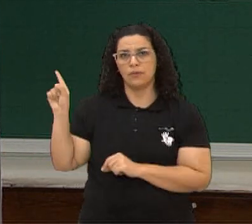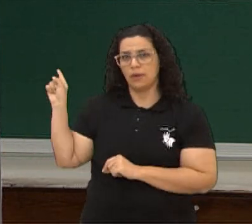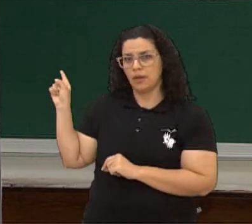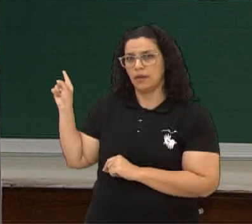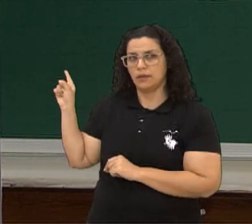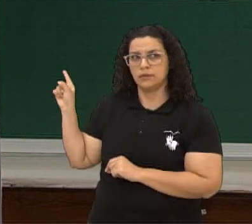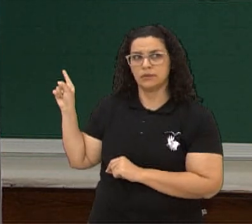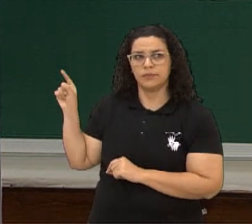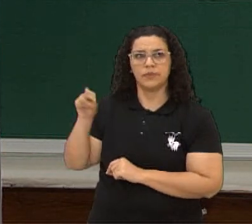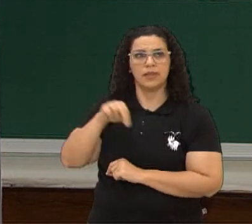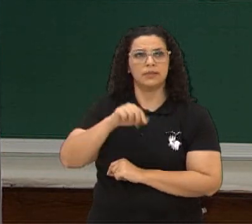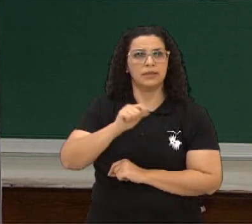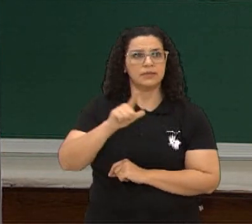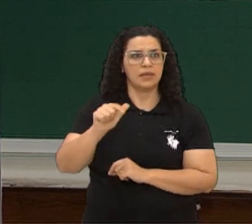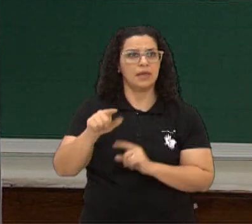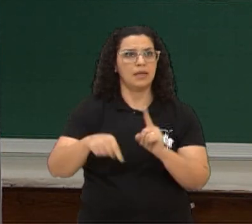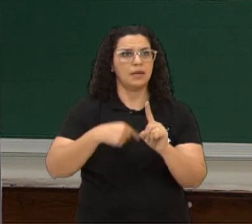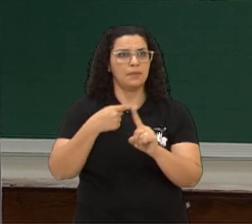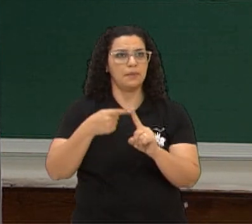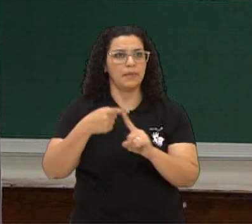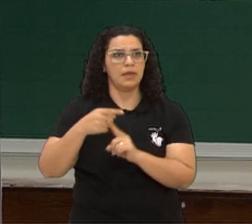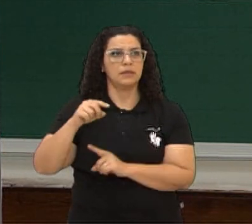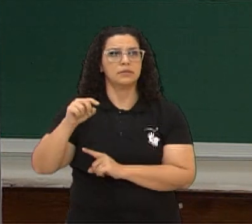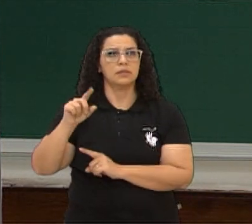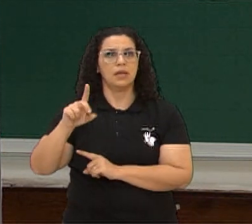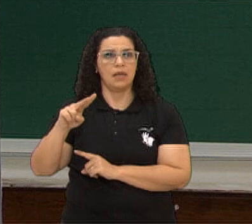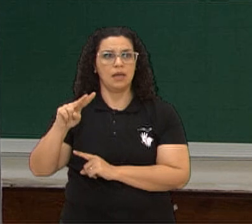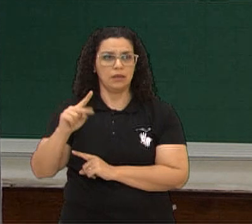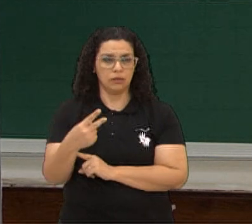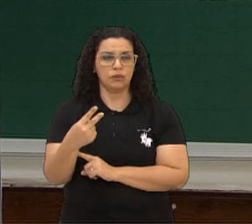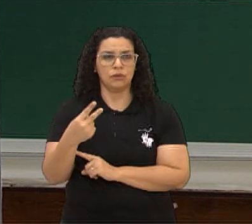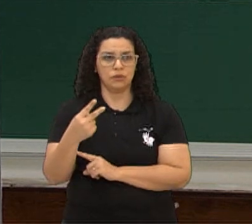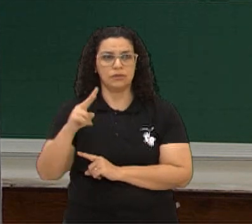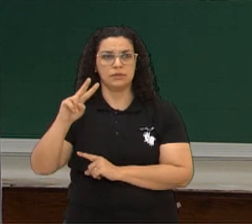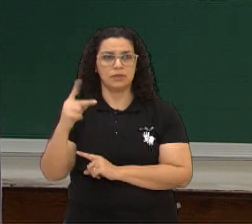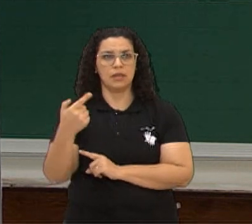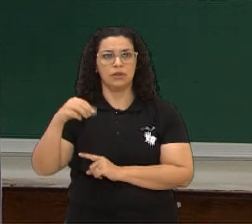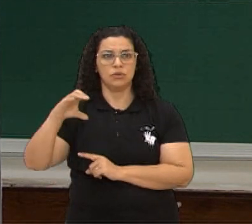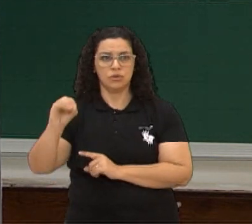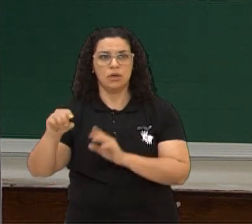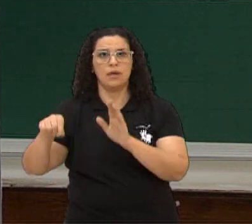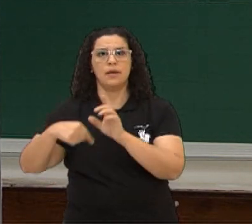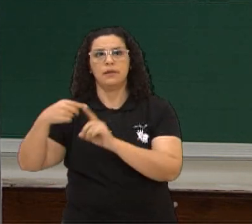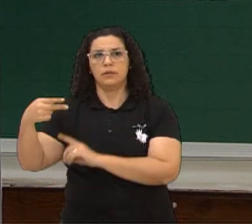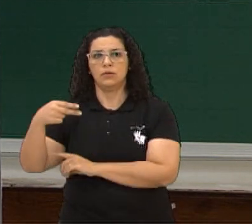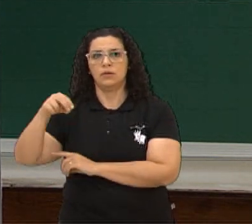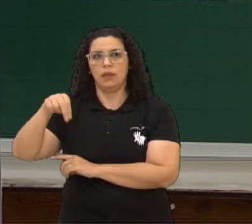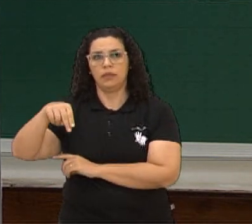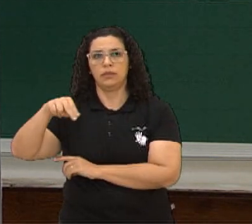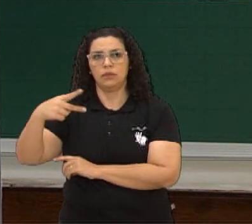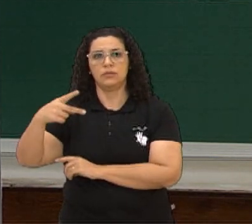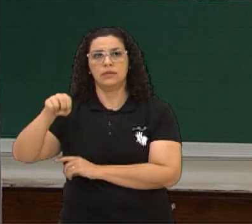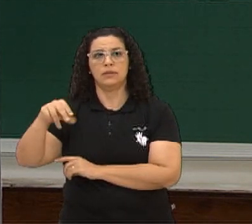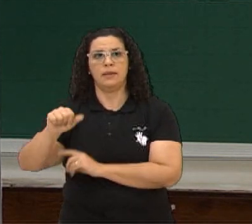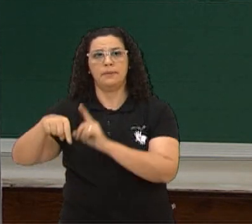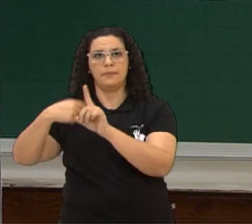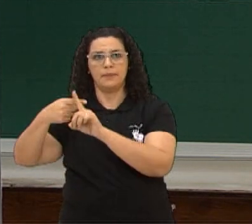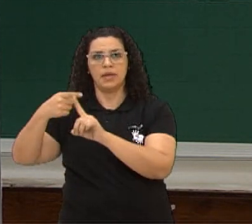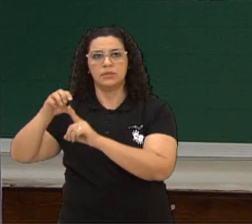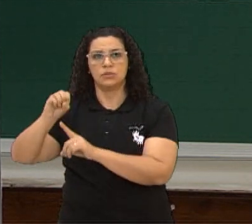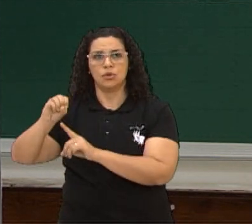então, NaCl, que está em meio aquoso, a água vai estar sempre presente aqui, vai formar